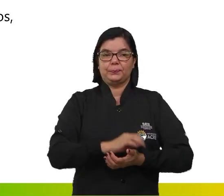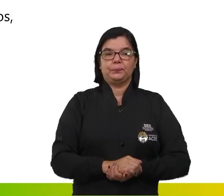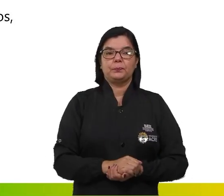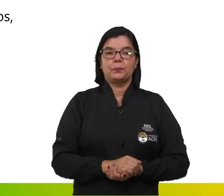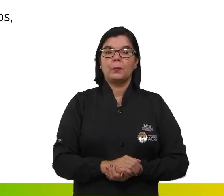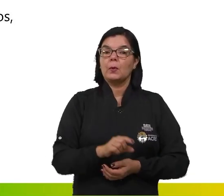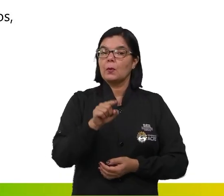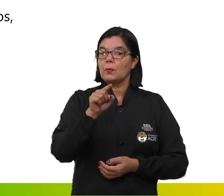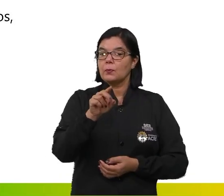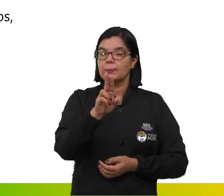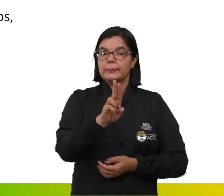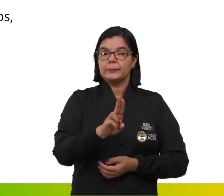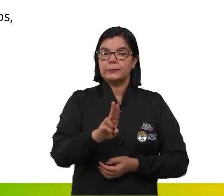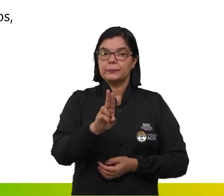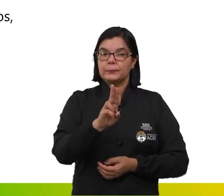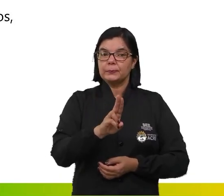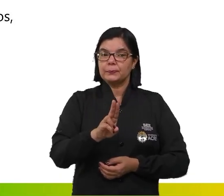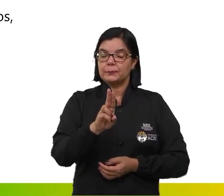água.